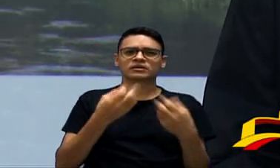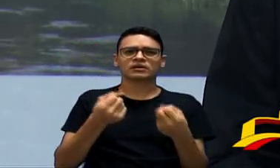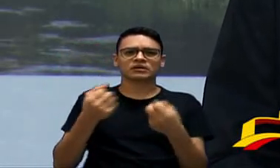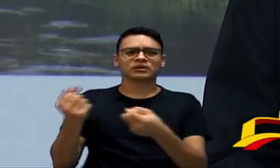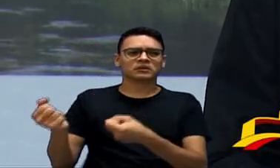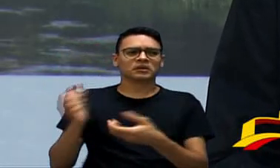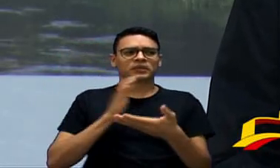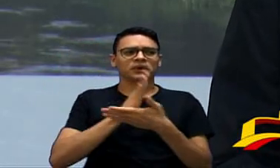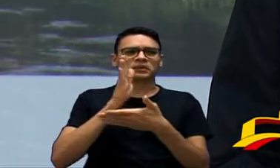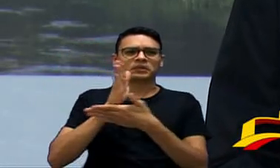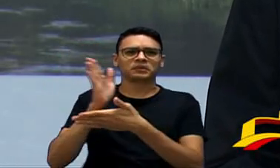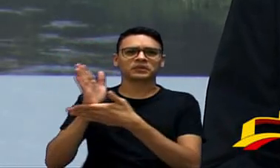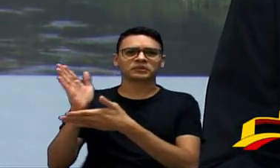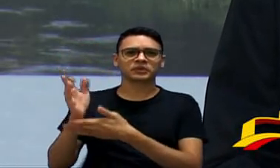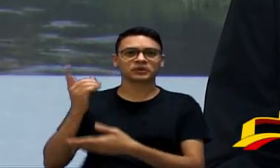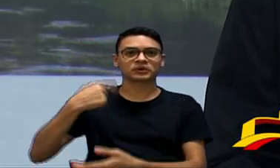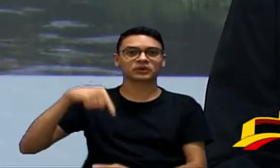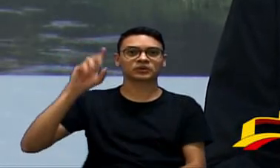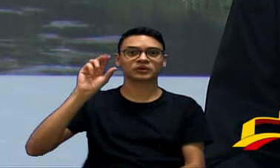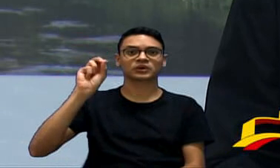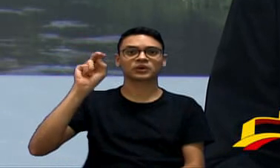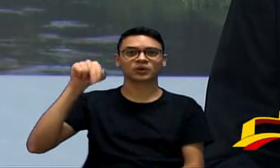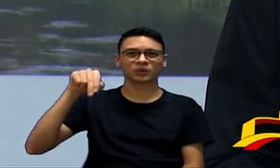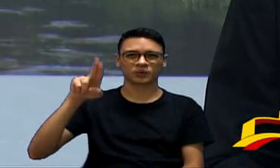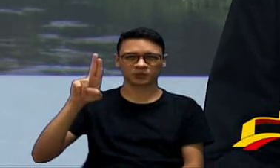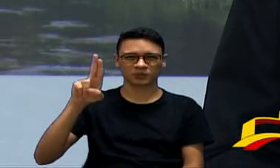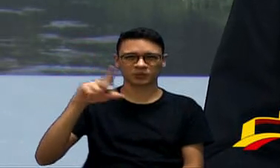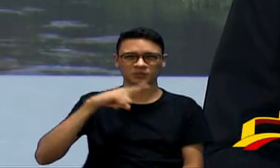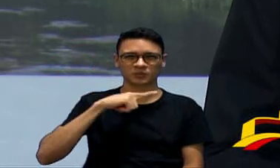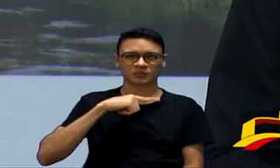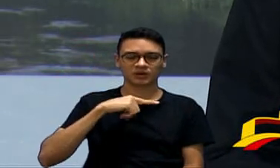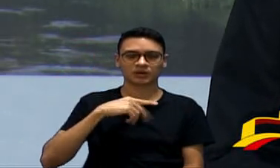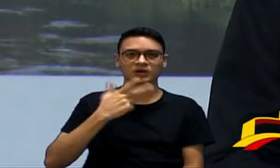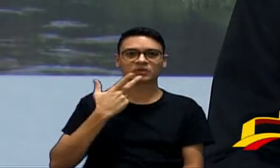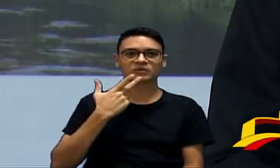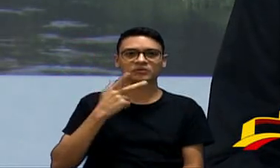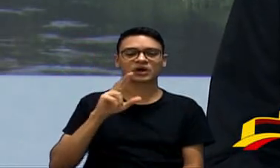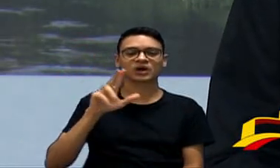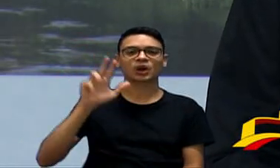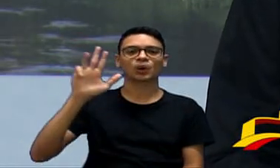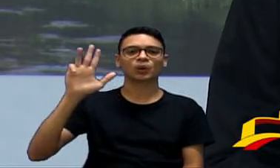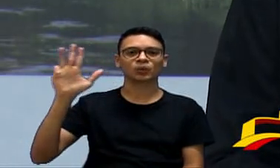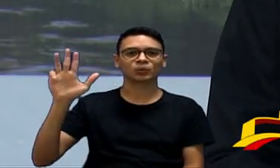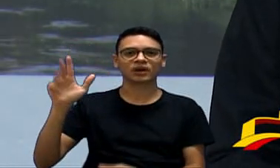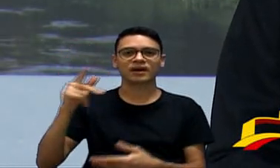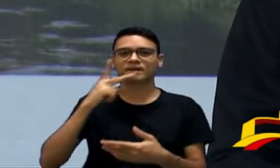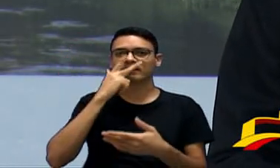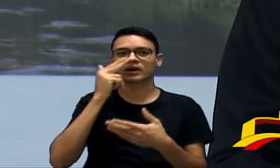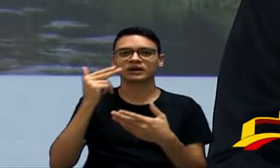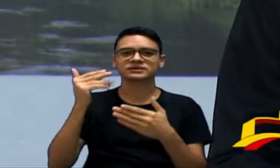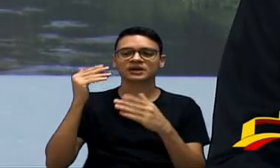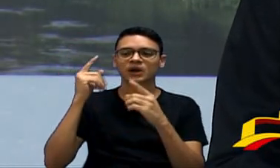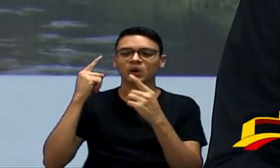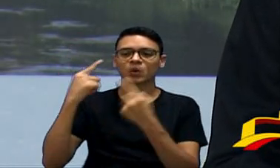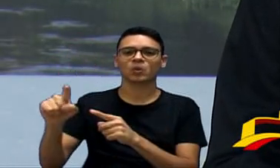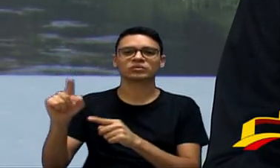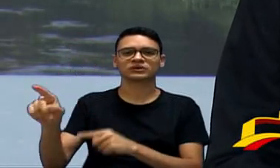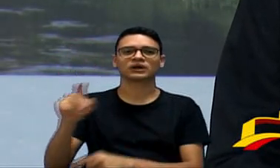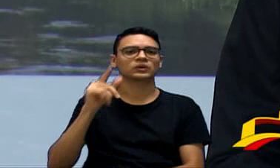Lula, com a última decisão da ONU, declarando que o Lula foi impedido de disputar as eleições de